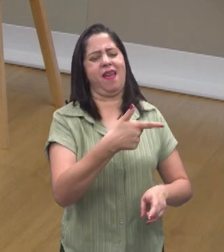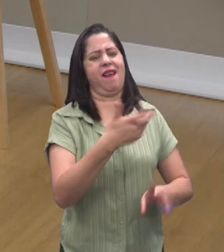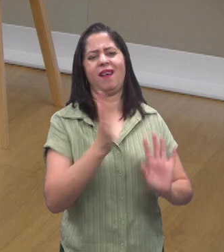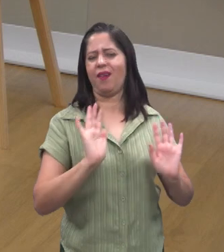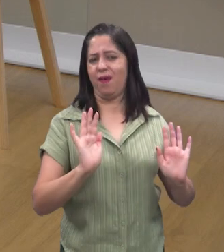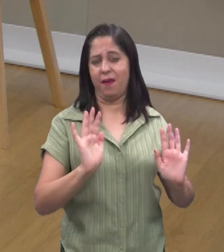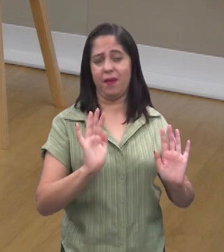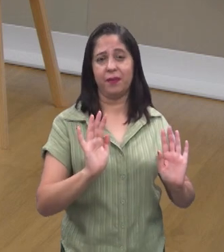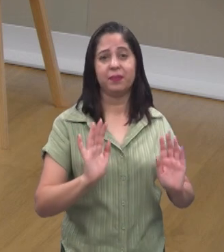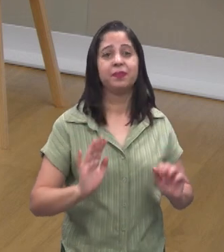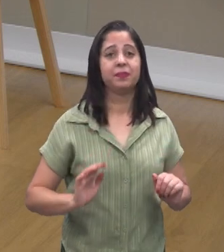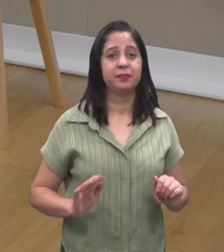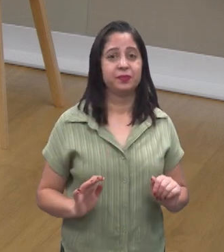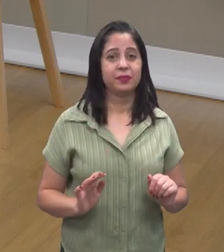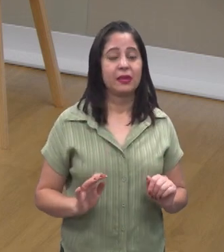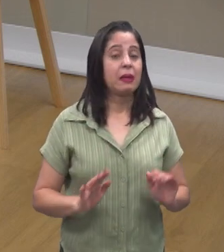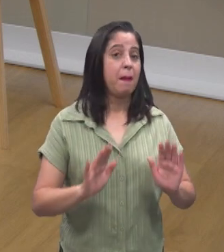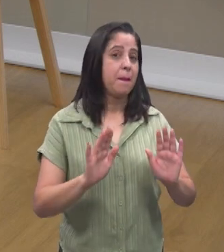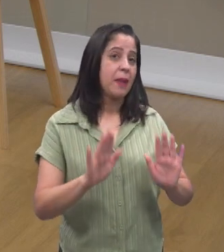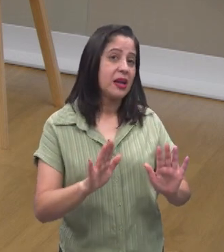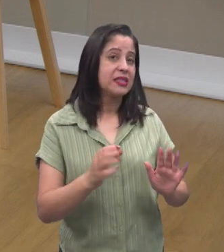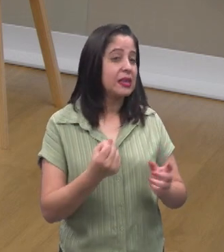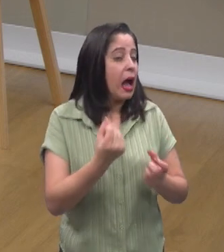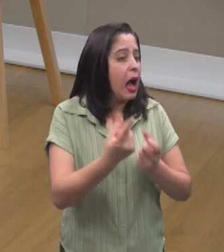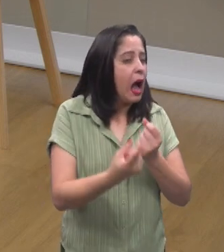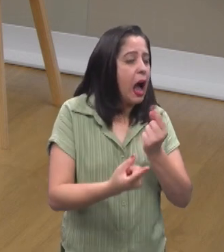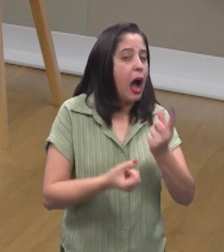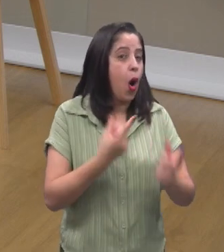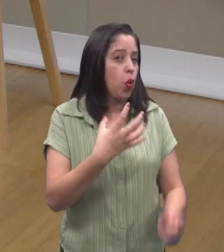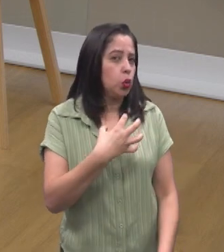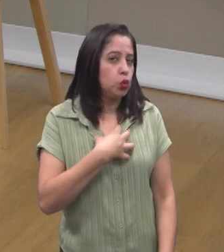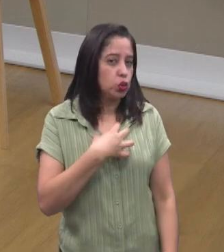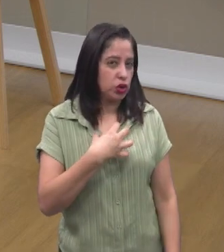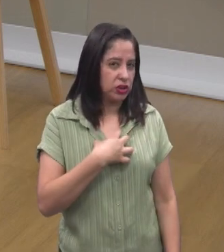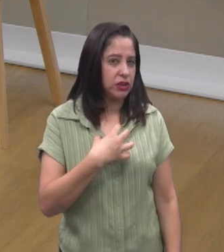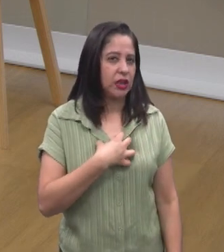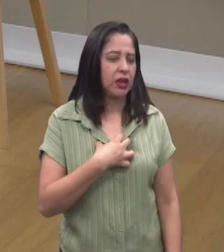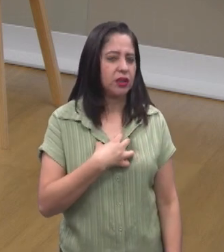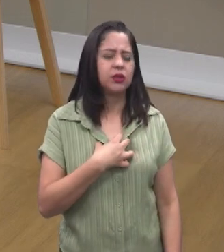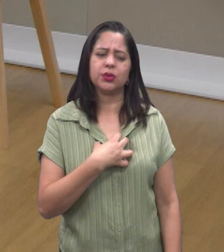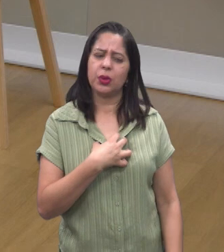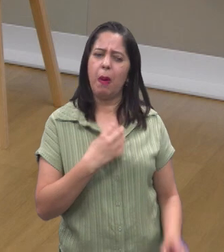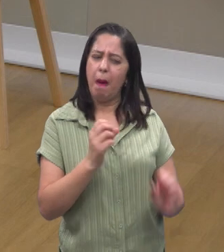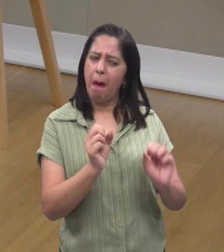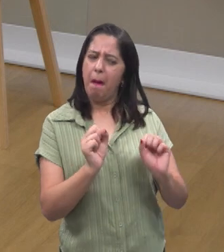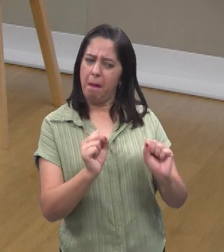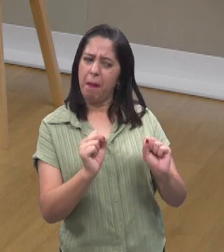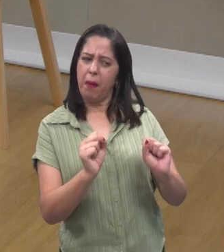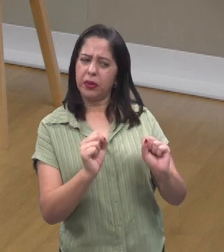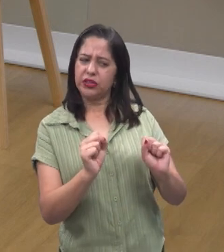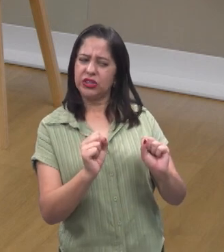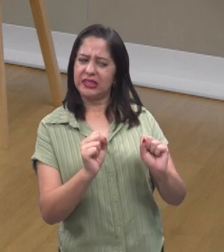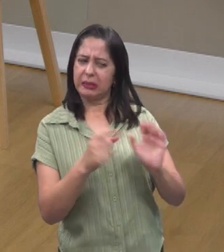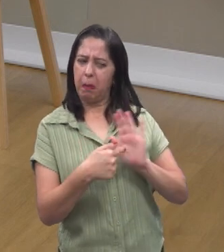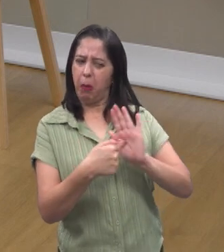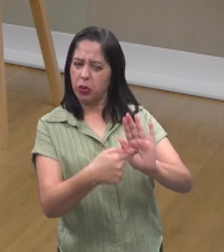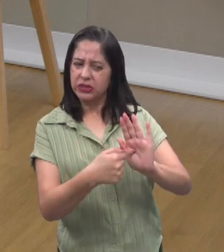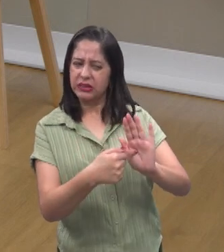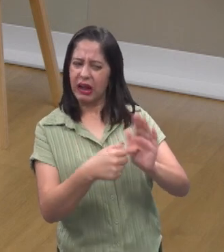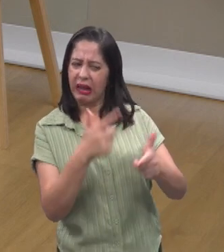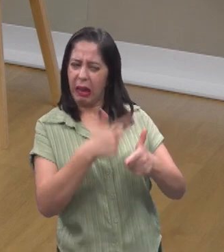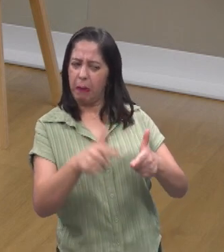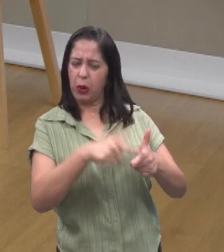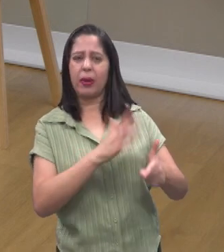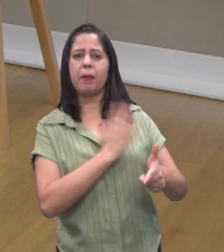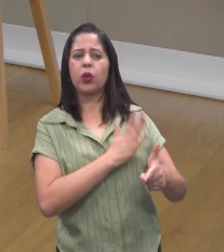tratar. Mas alguns sintomas, alguns sinais podem indicar que a pessoa está com problema no coração? Quais